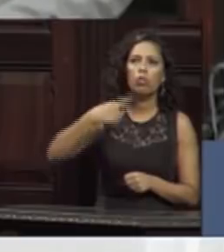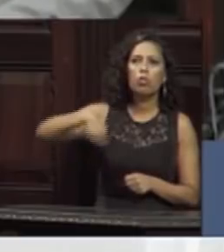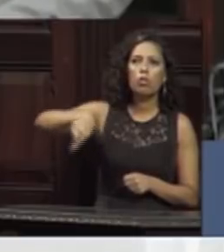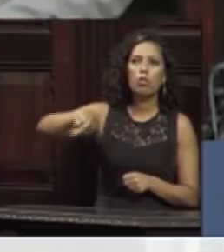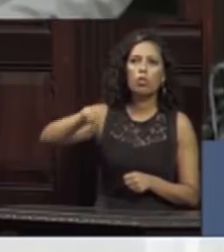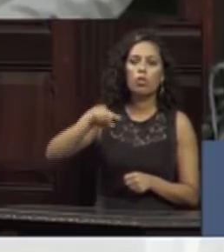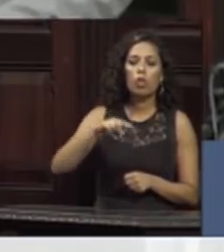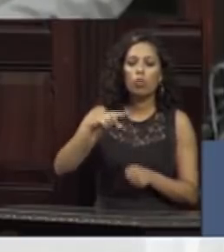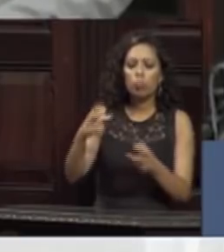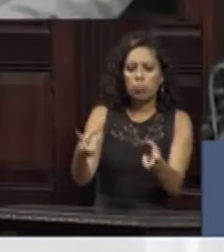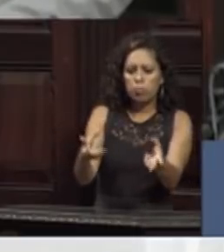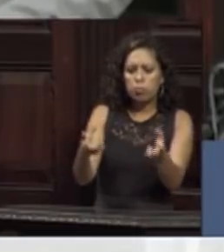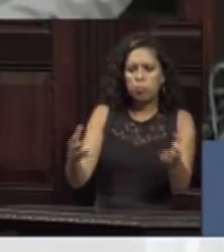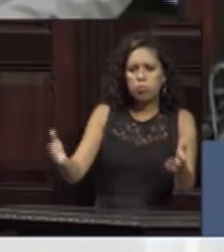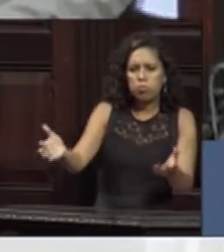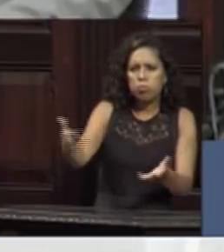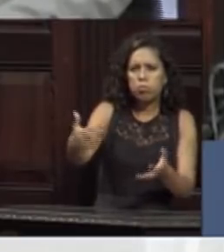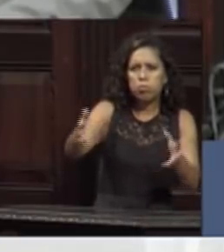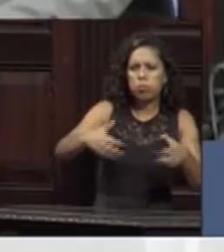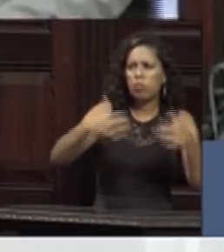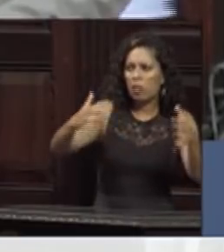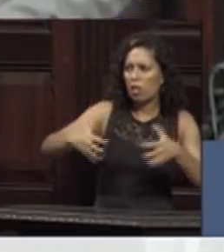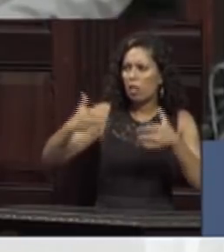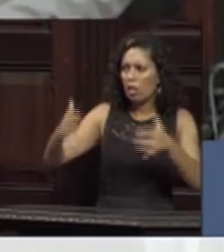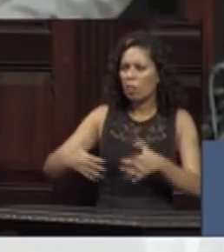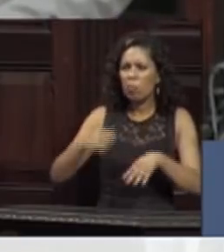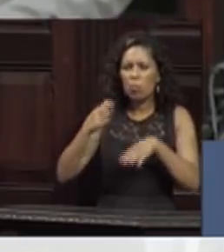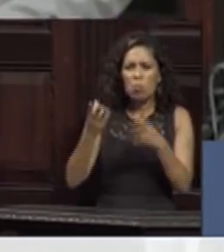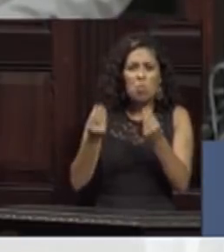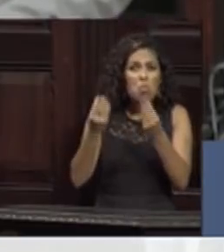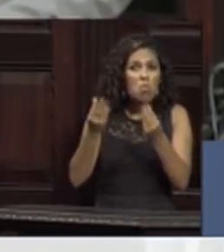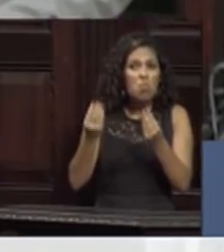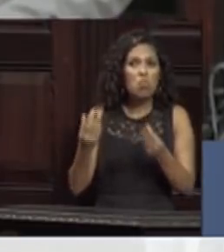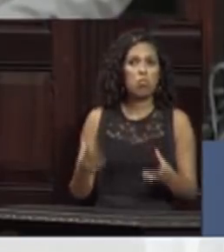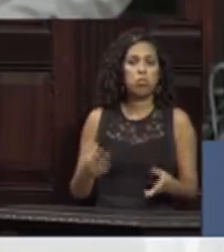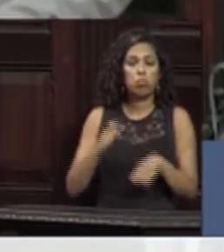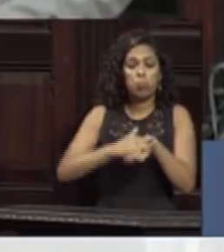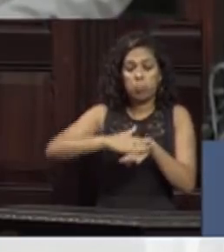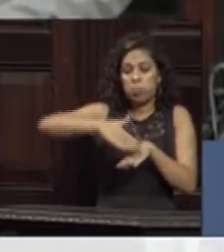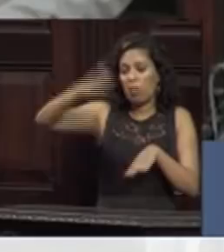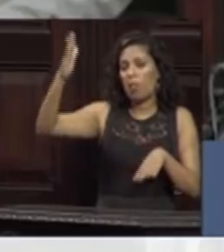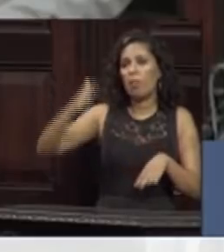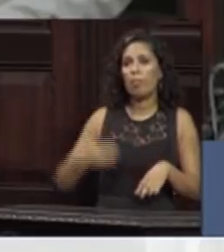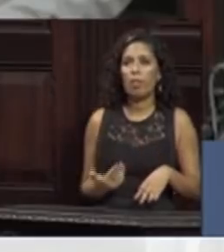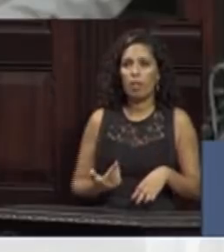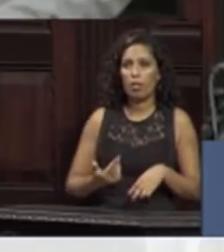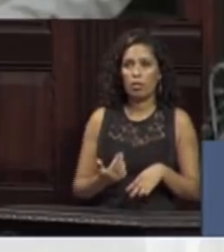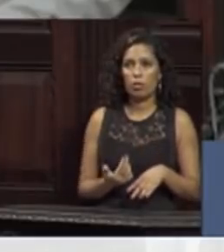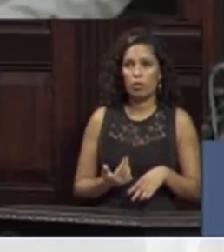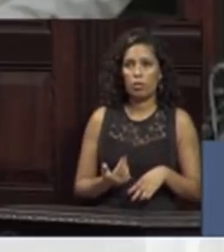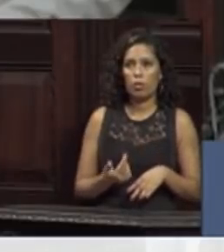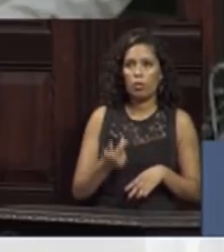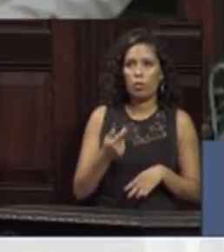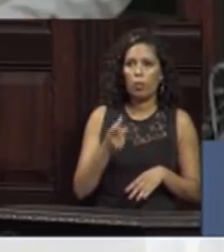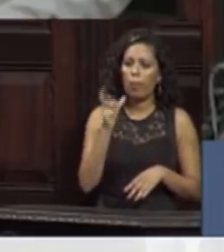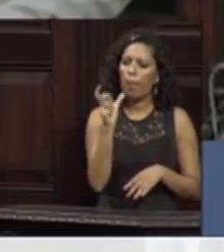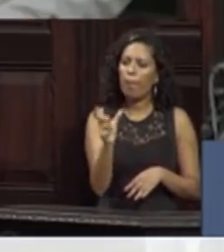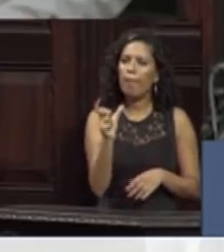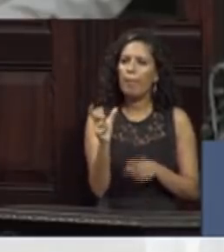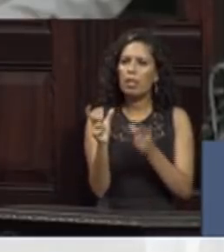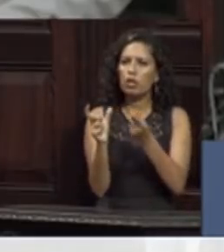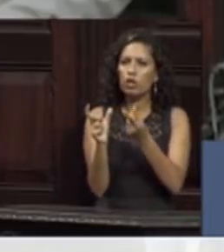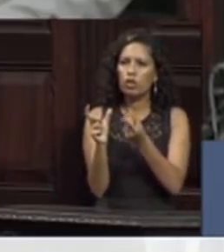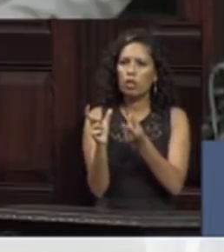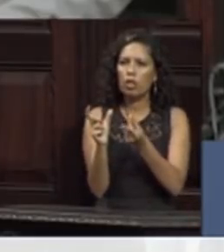se arrecadado tanto, 3 bi e 800 milhões, recorde no pós-sal, com preço mínimo do